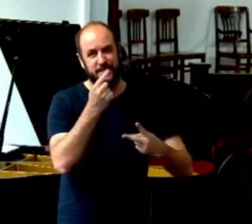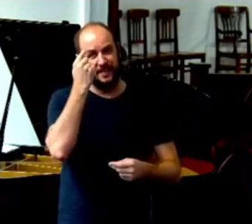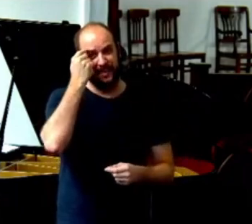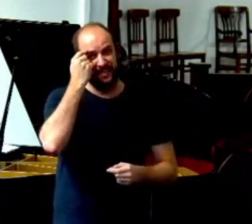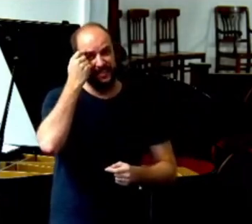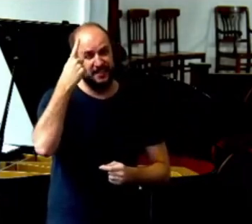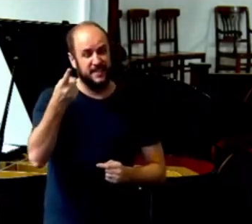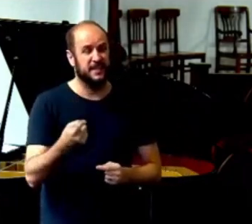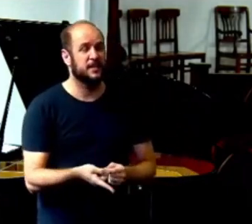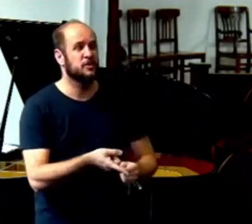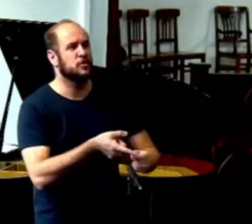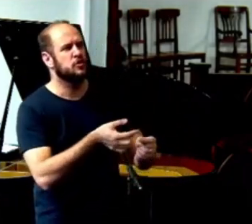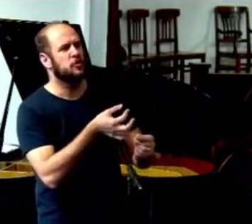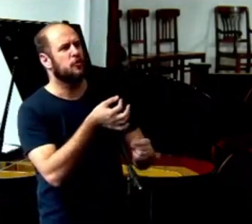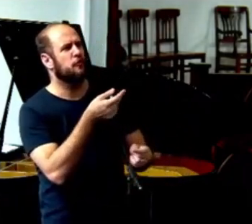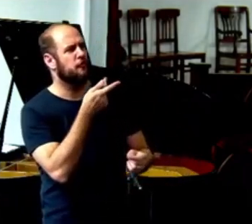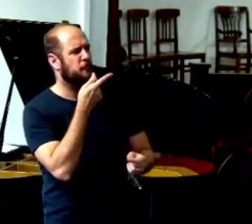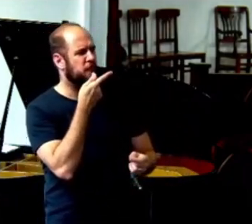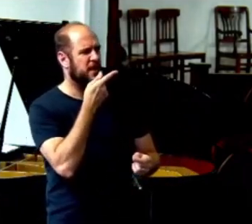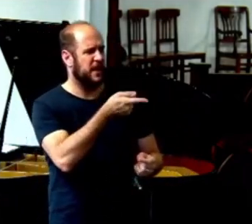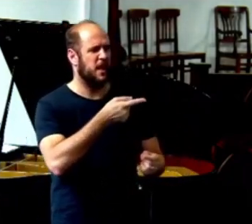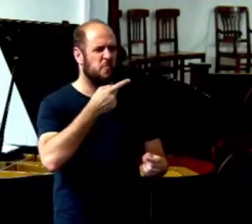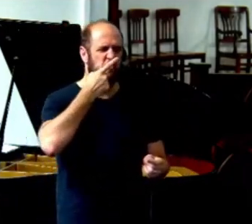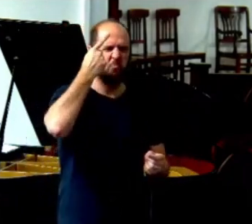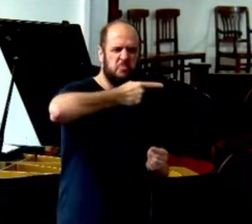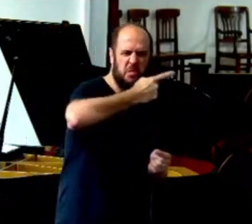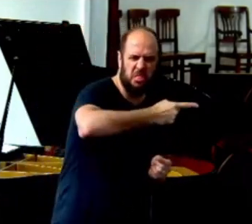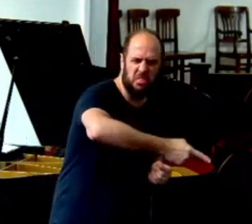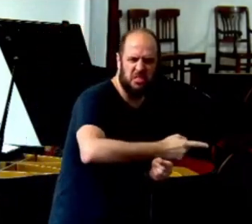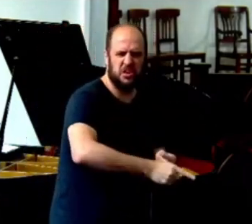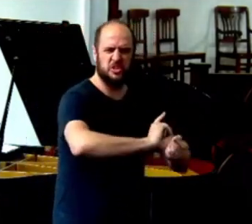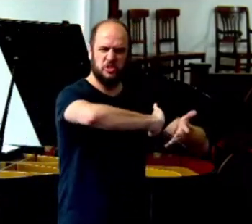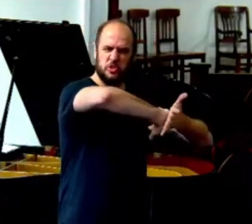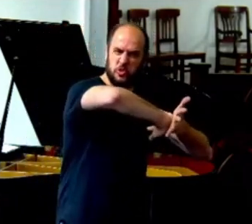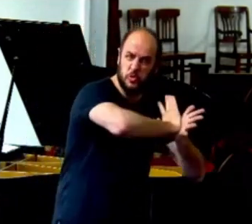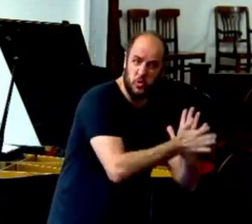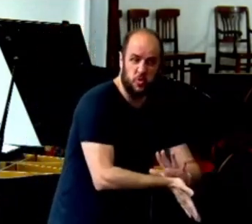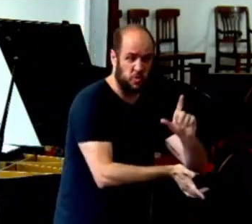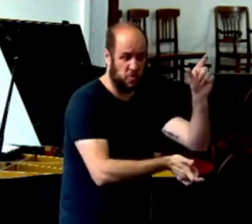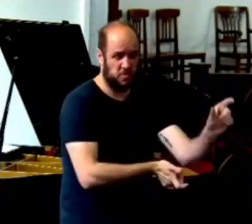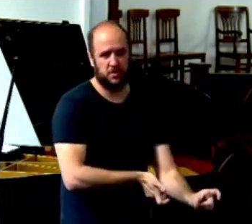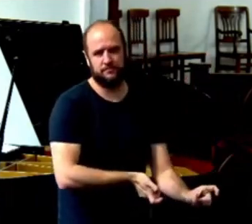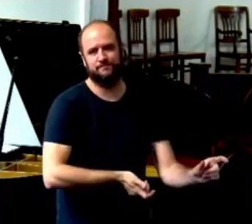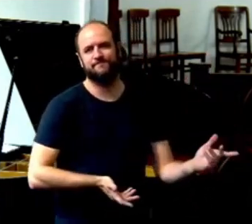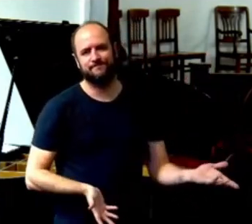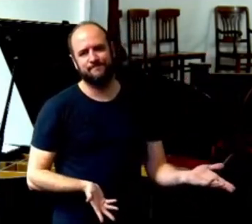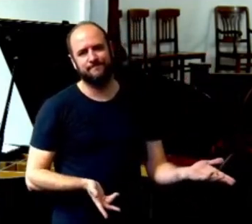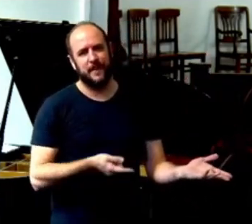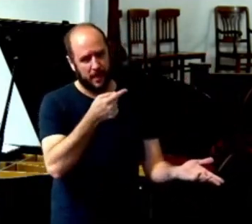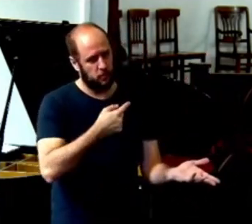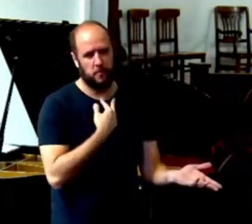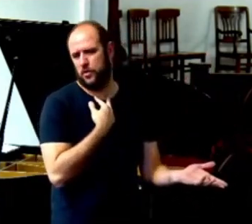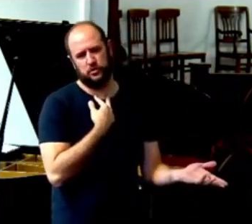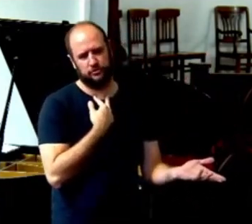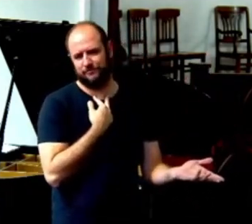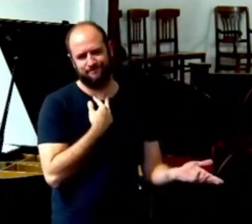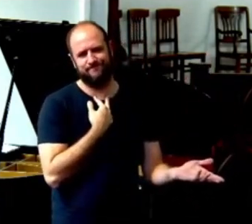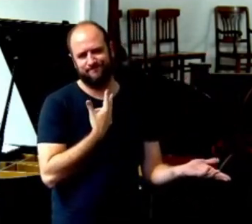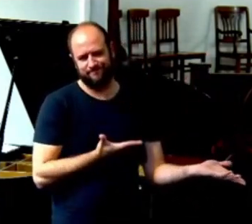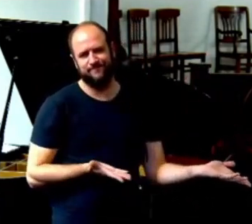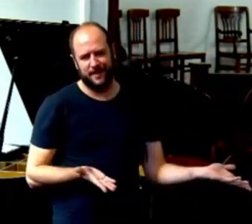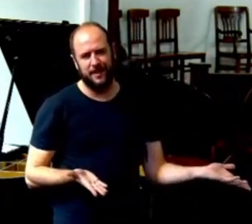um juízo no sentido de condenação ou de destruição do outro. Este é o sentido.